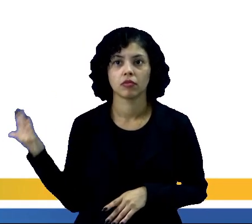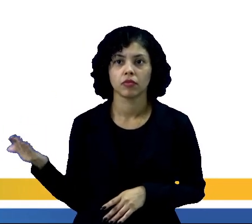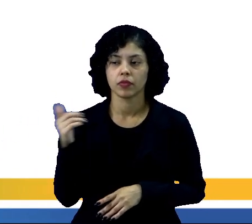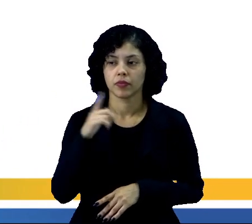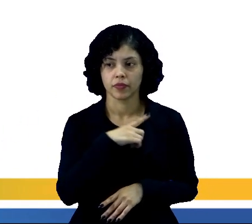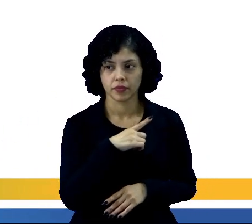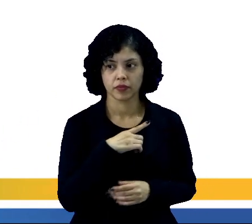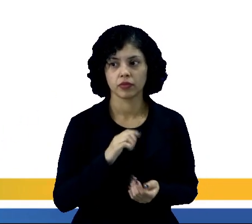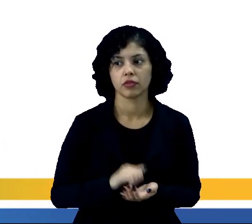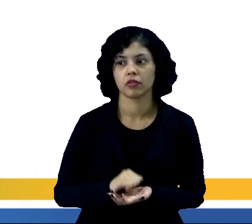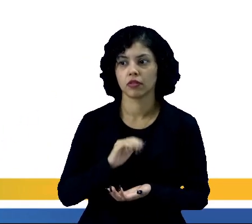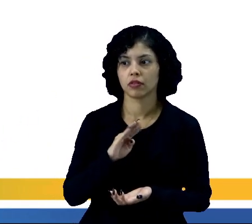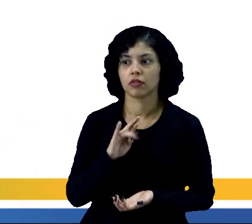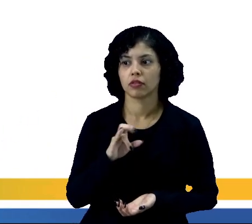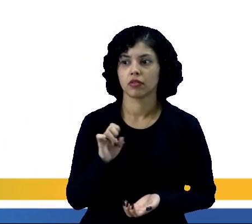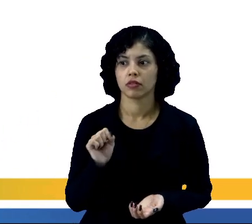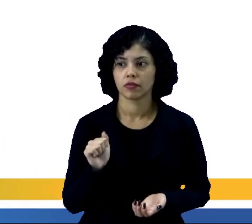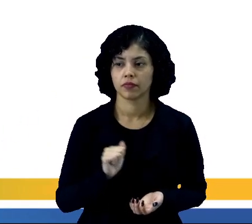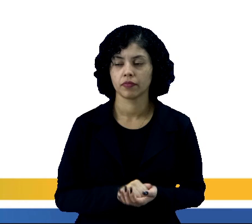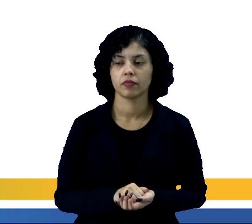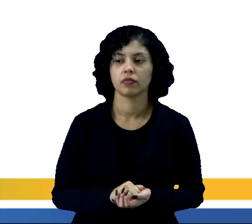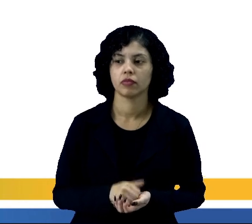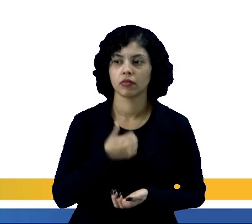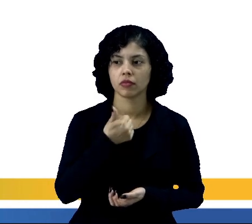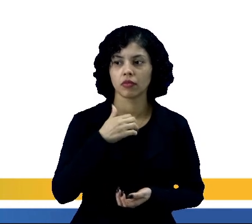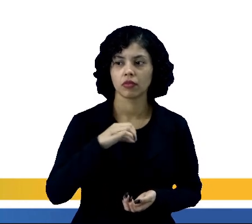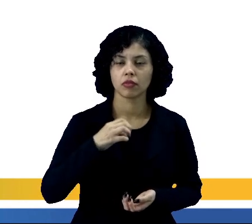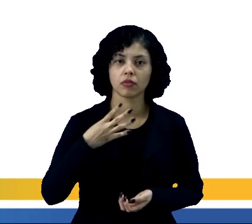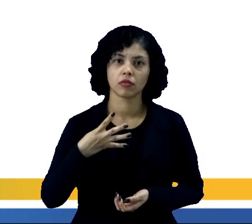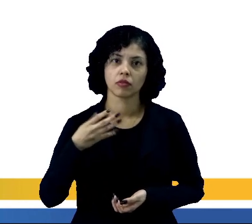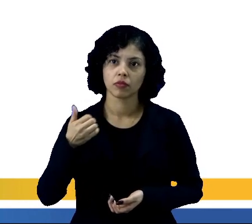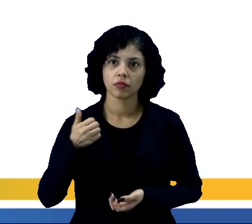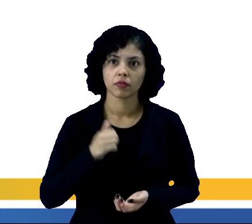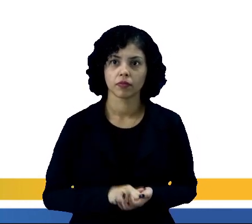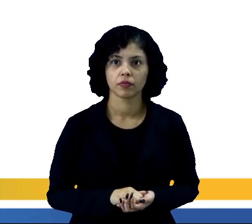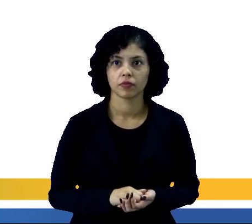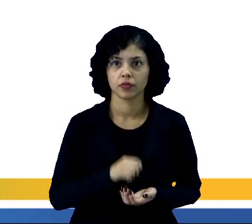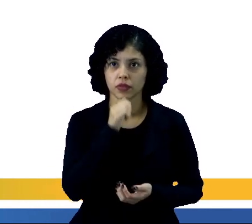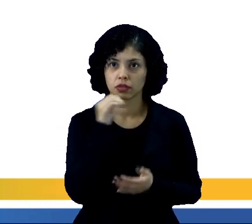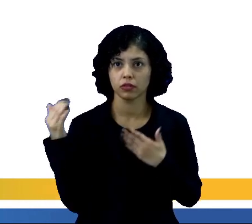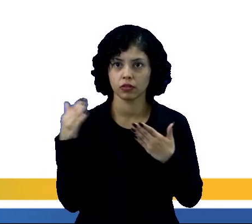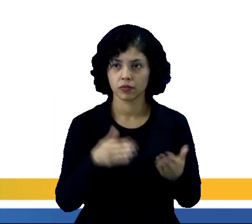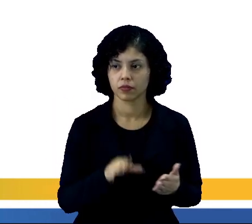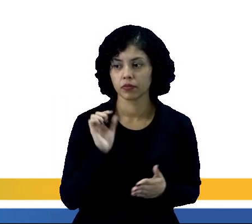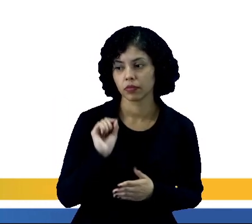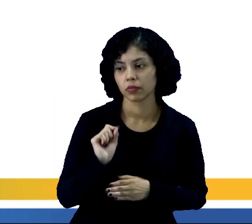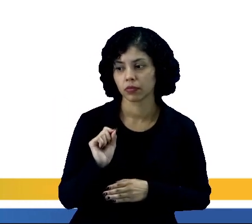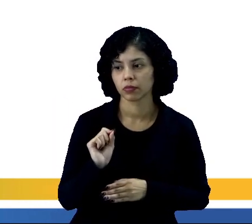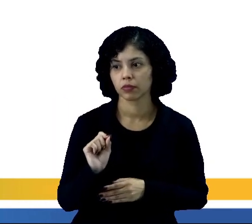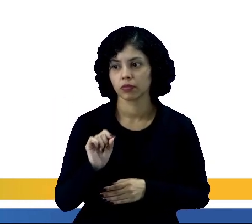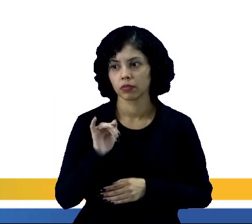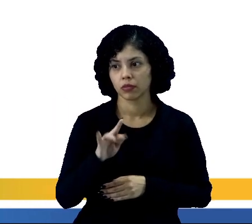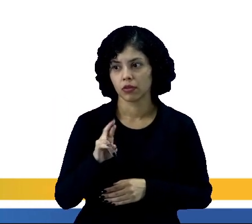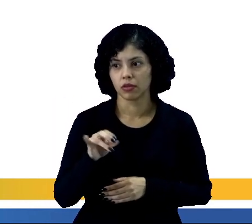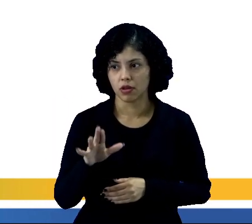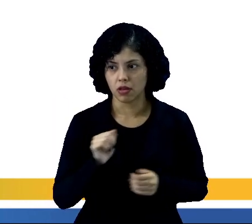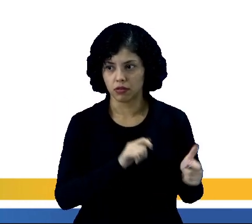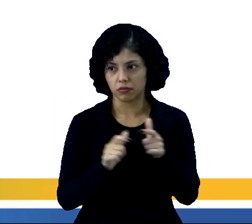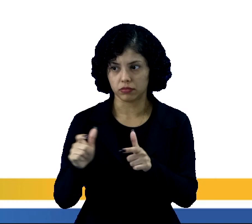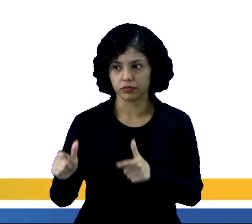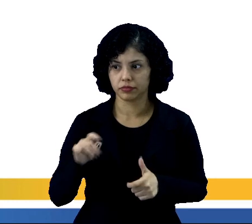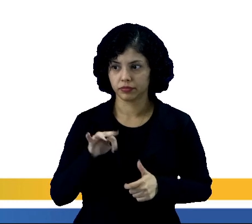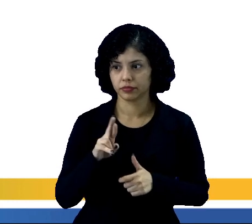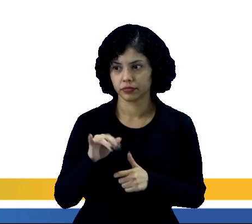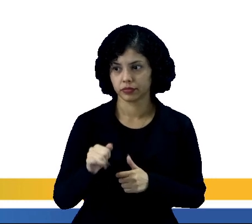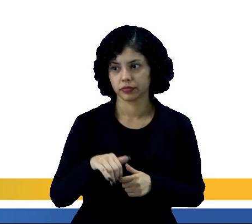aí a Operação Barbarossa, né, de 1941, né, cujos objetivos, né, a gente tem ali ideológico, né, o espaço vital